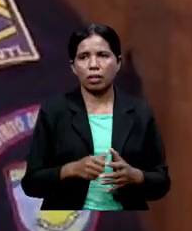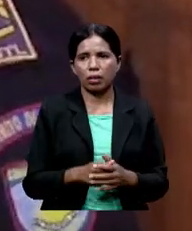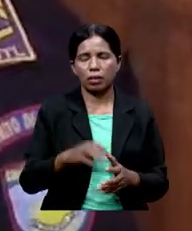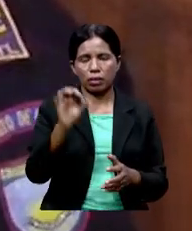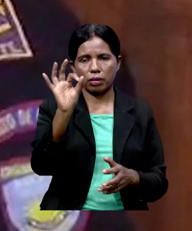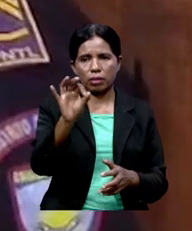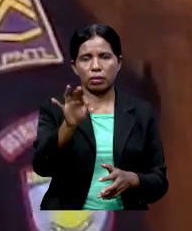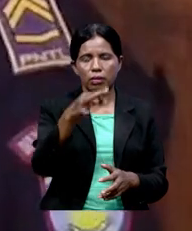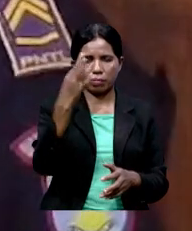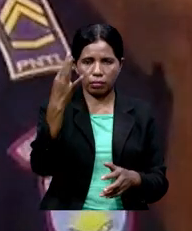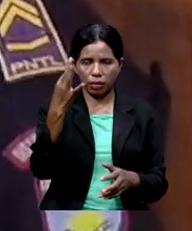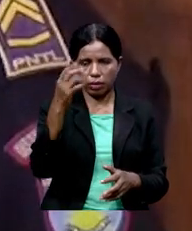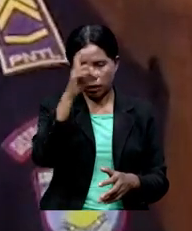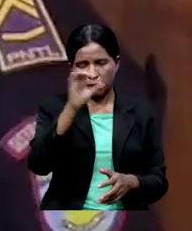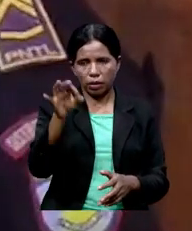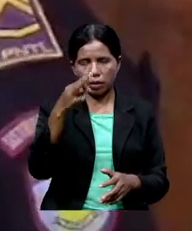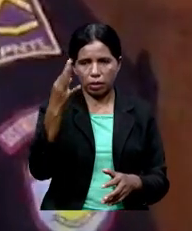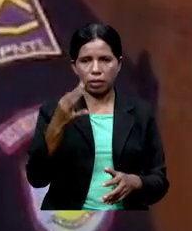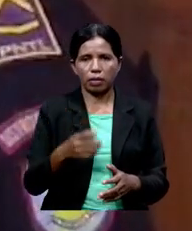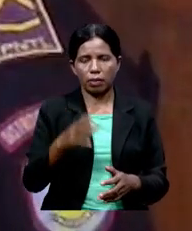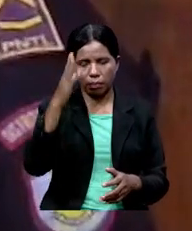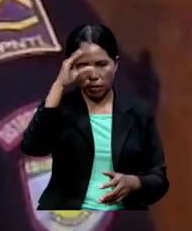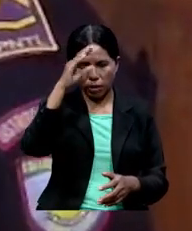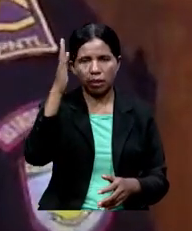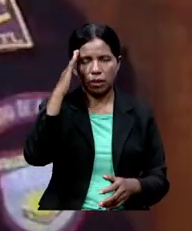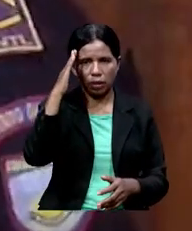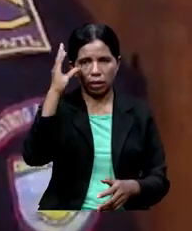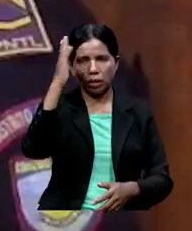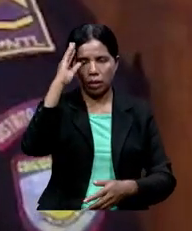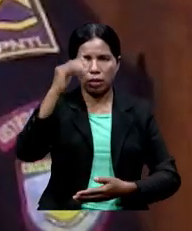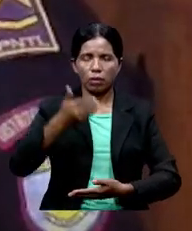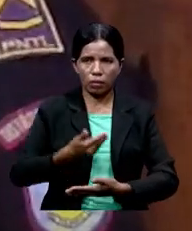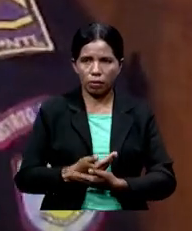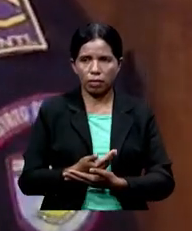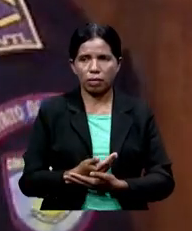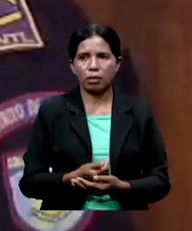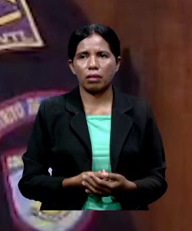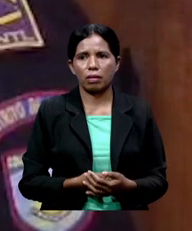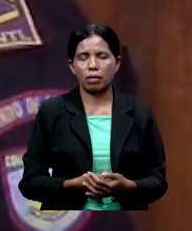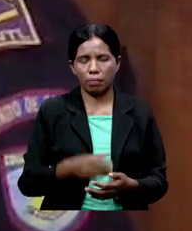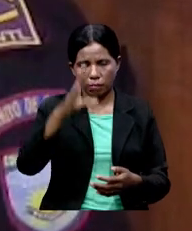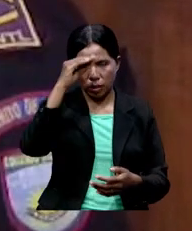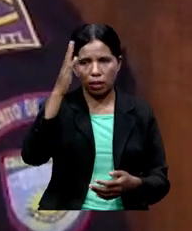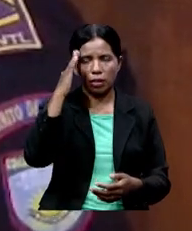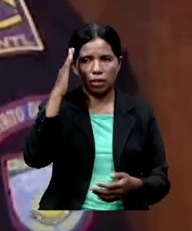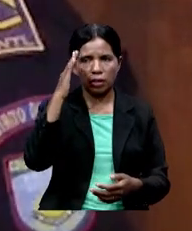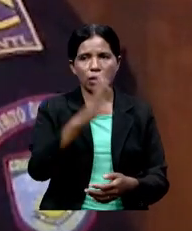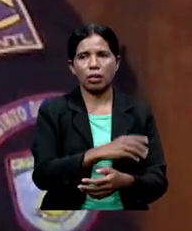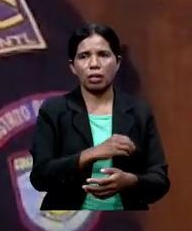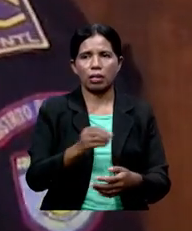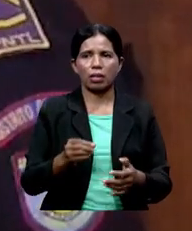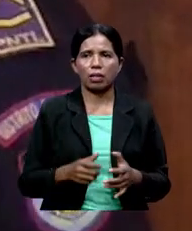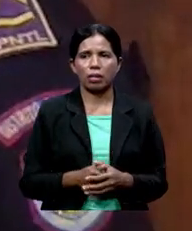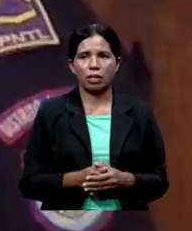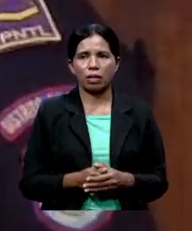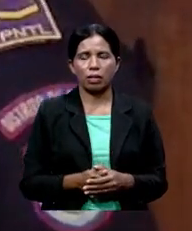Genovian? Mana rekognisi ni mana? Ini resposta. Si, mana rekognisi kata sira hal ini